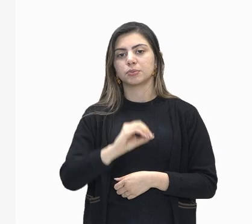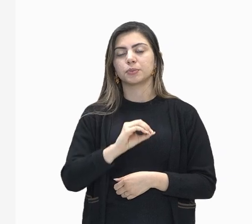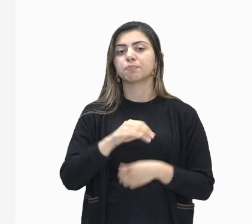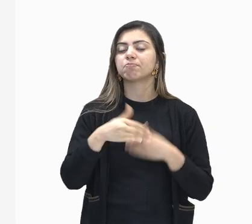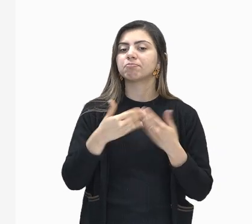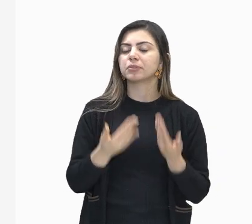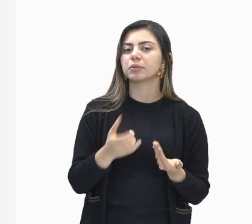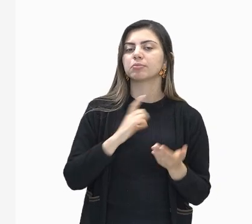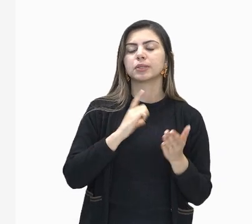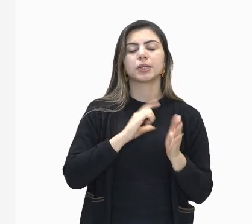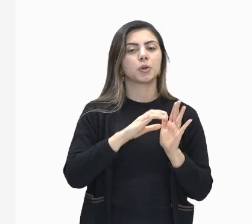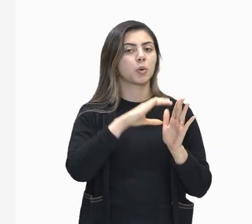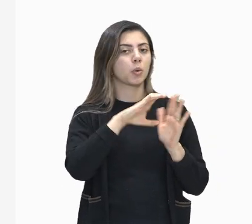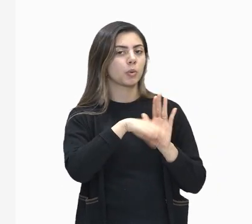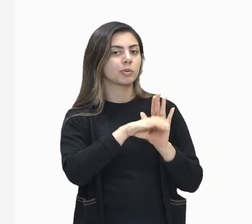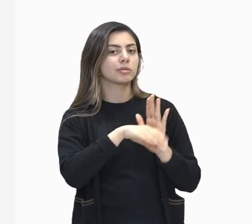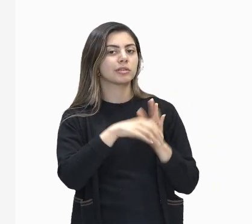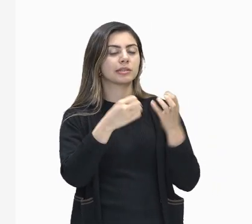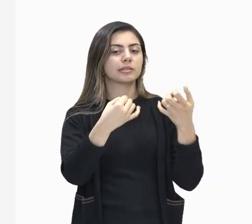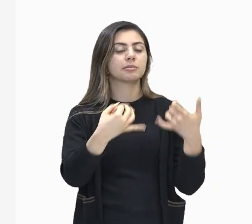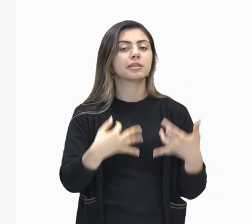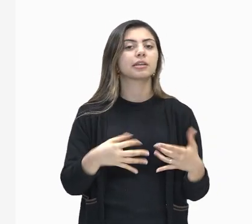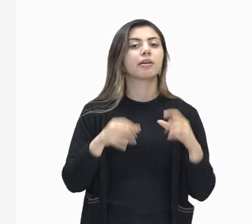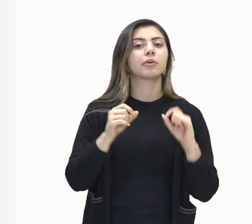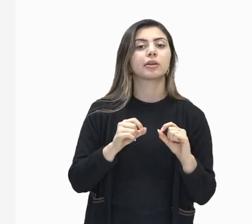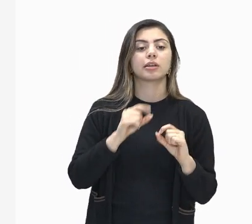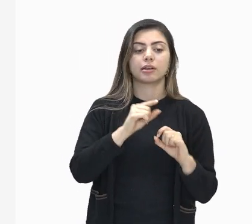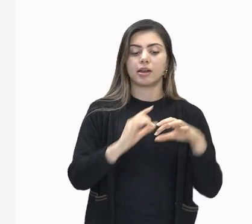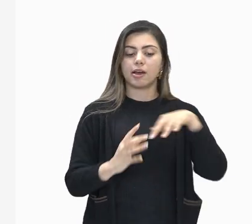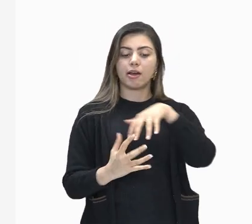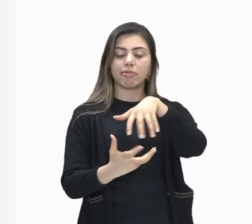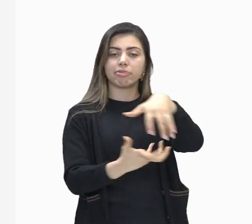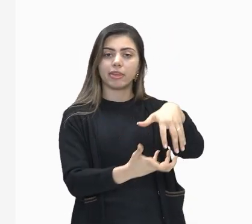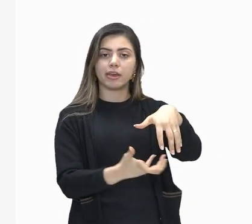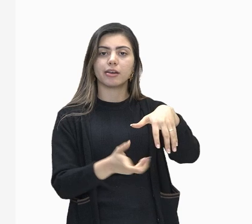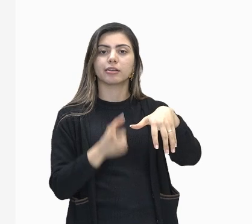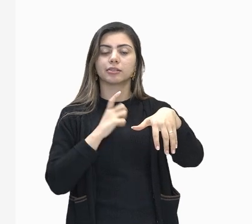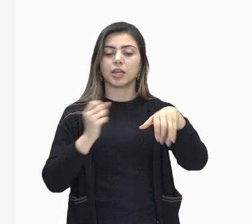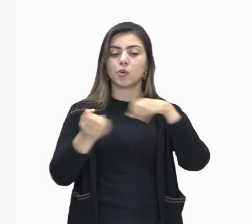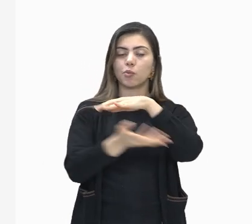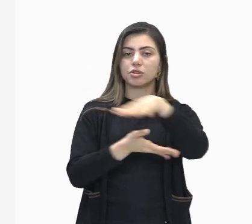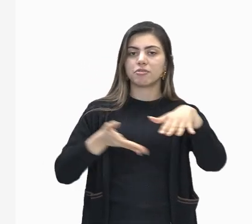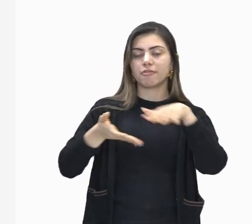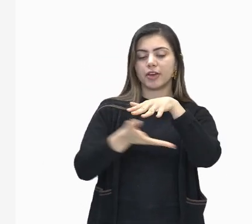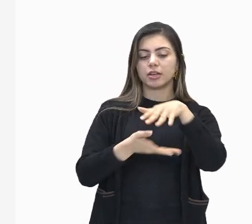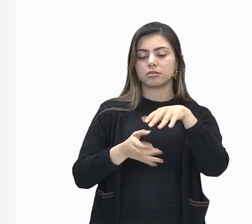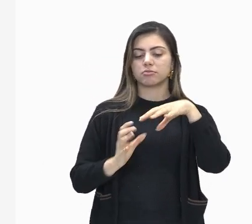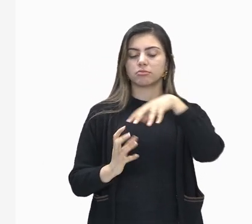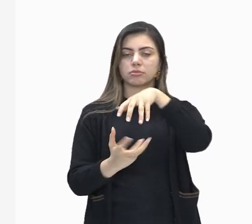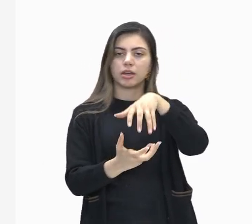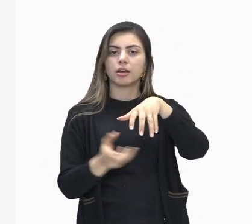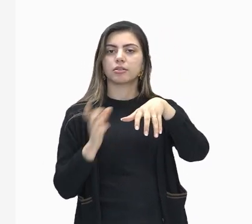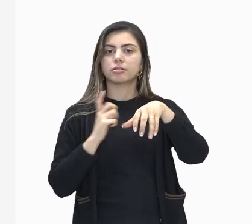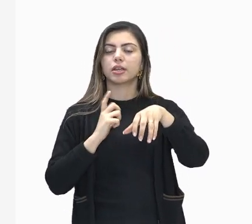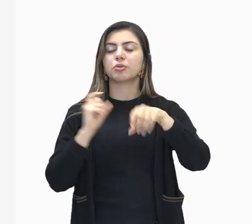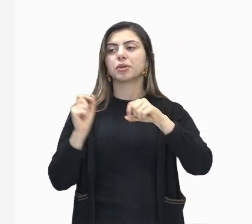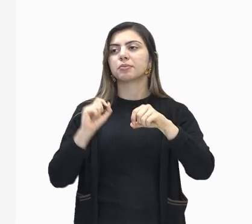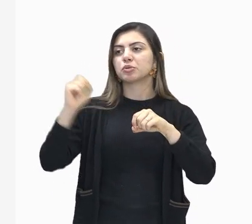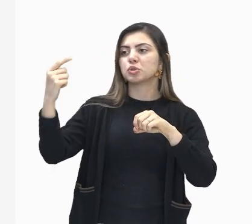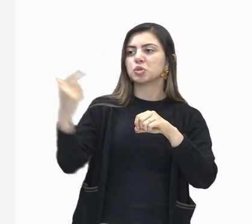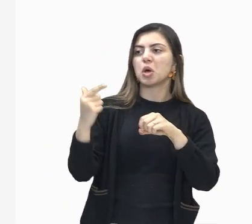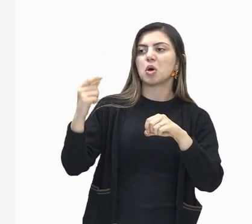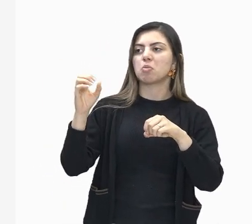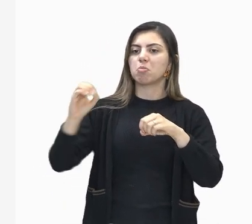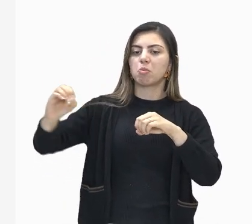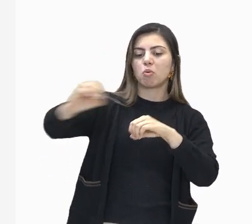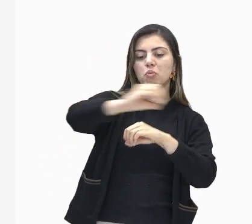conceito, nesse tipo de teoria, a Terra ocupava o centro do universo. E o Sol e os outros